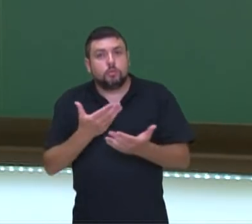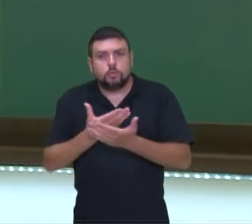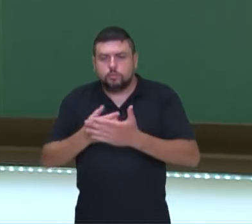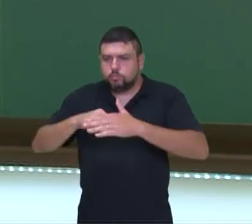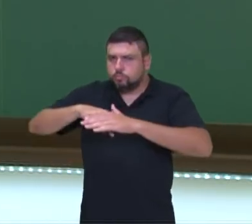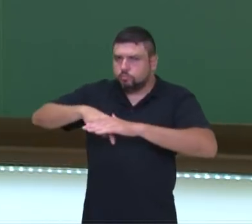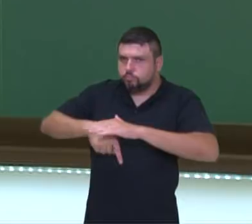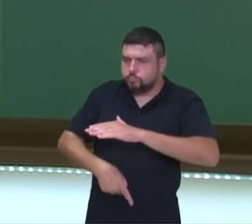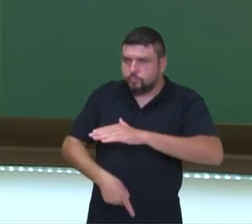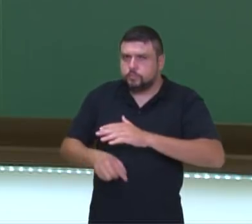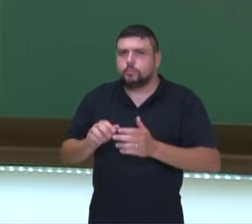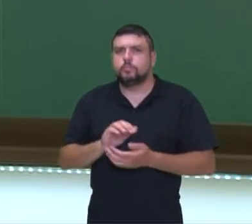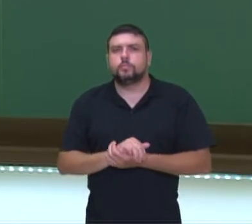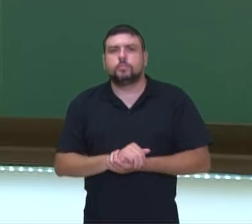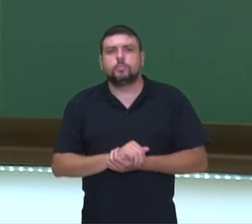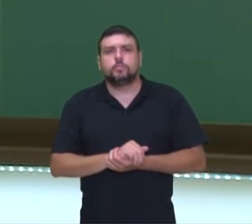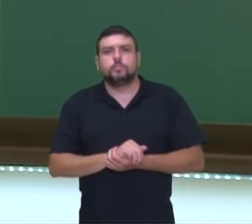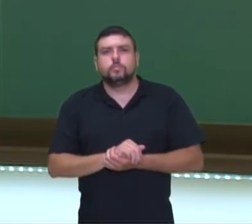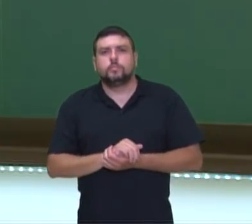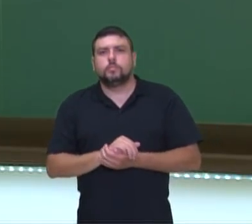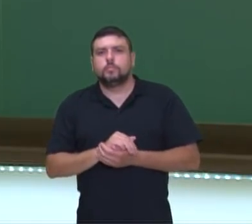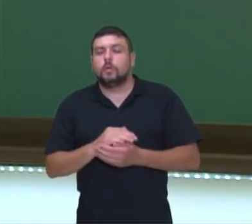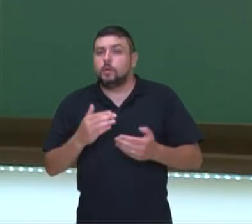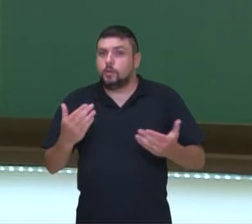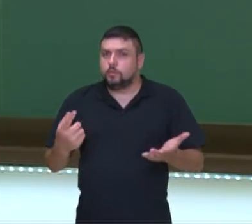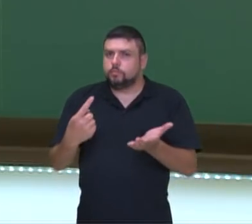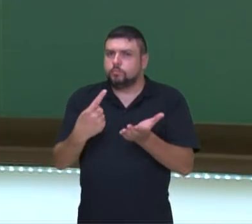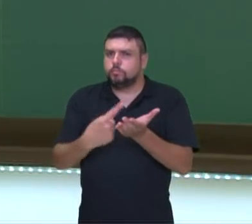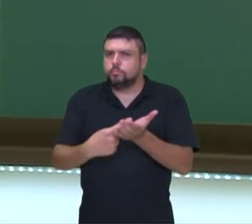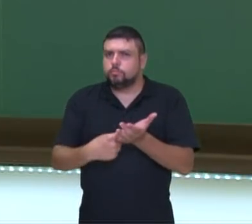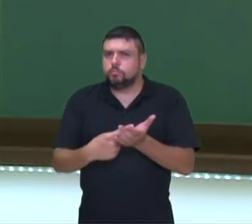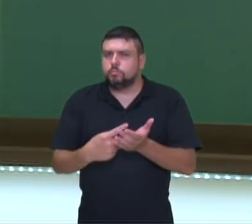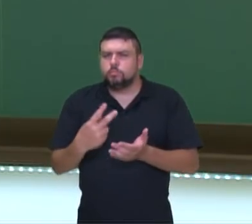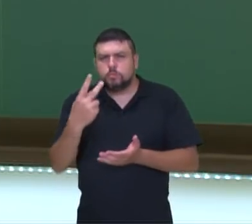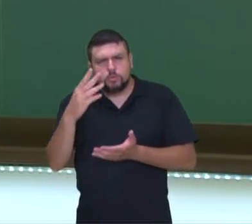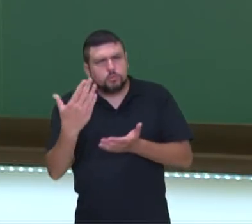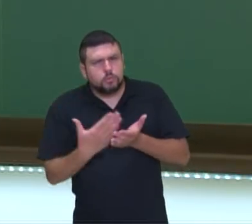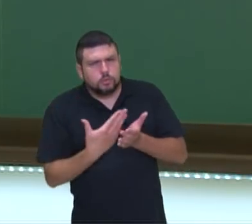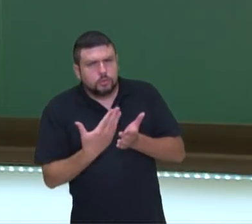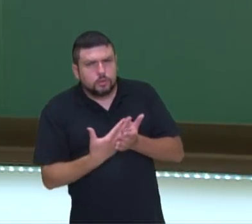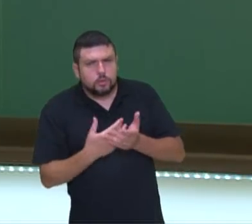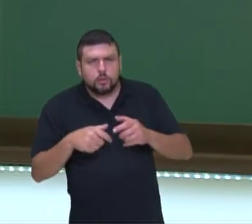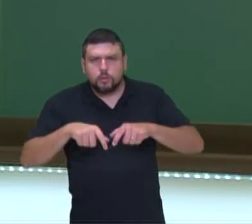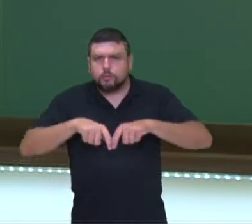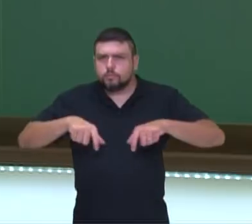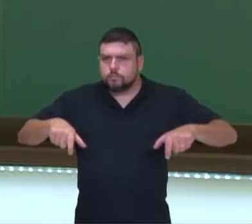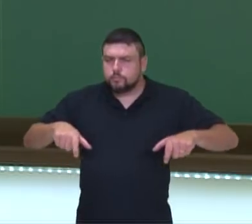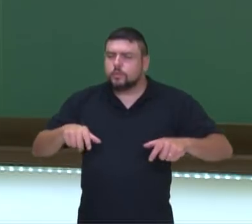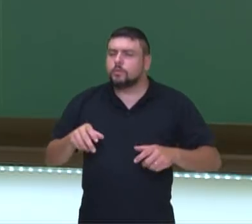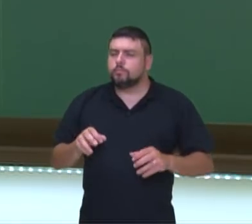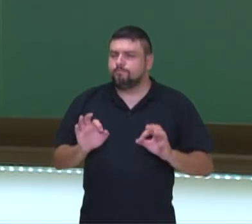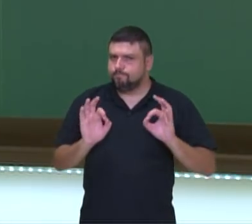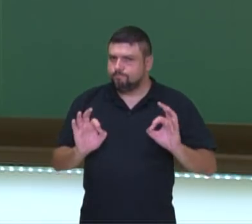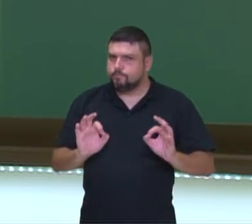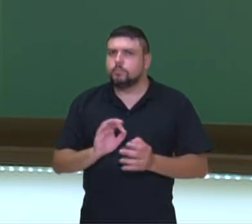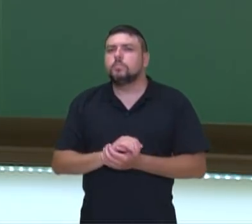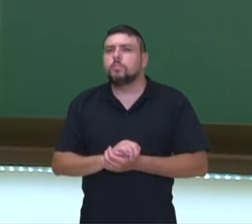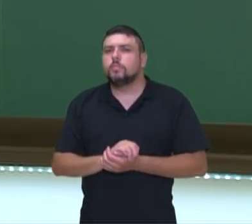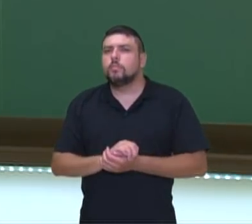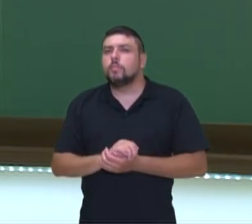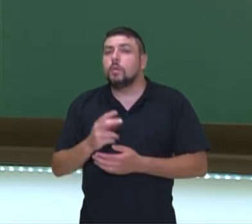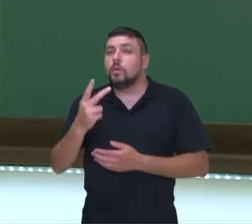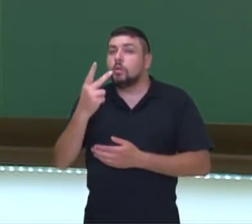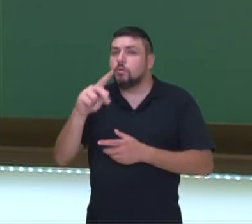assuntos. E para isso, tem os nossos combinados. Cadê o seu caderno? Cadê o seu penal? Isso mesmo. Pegue esses